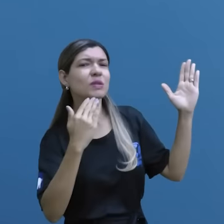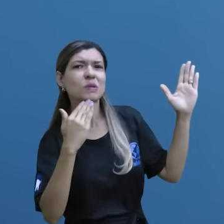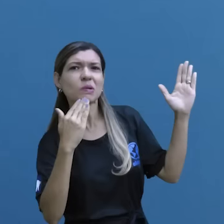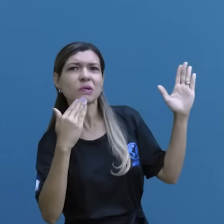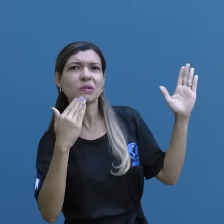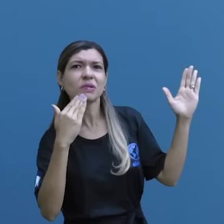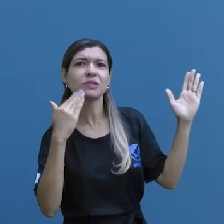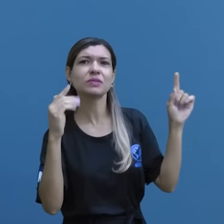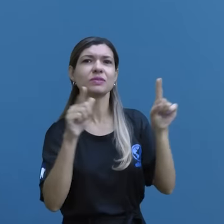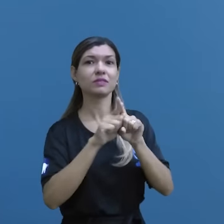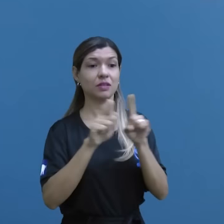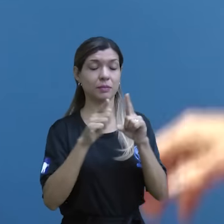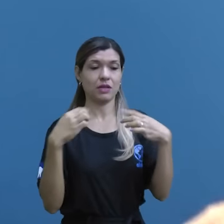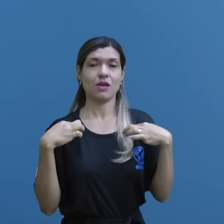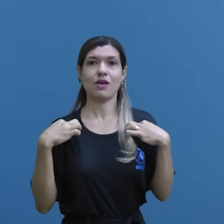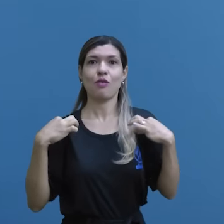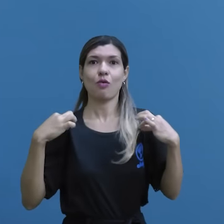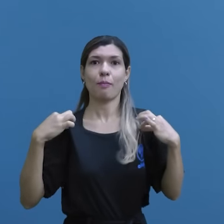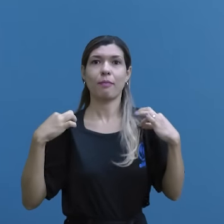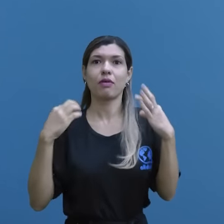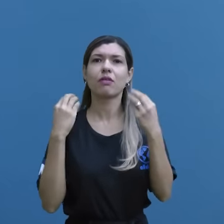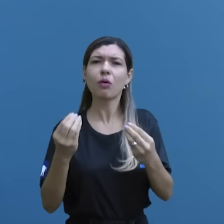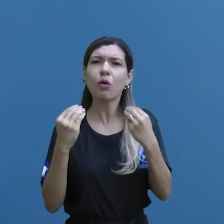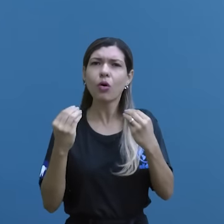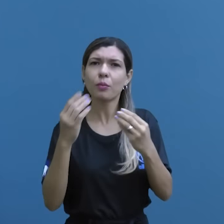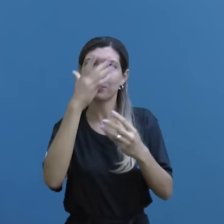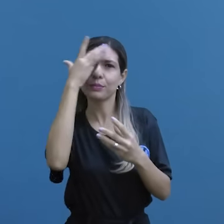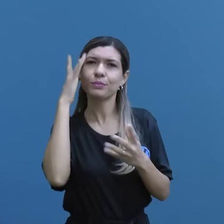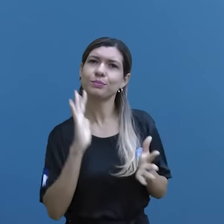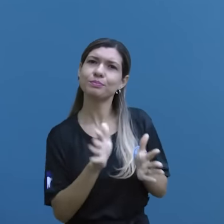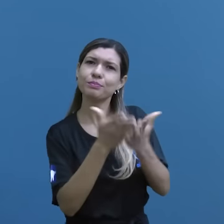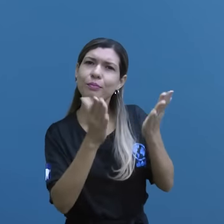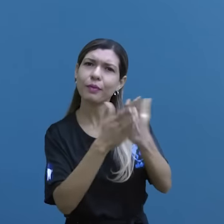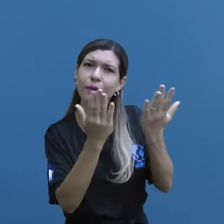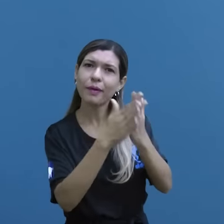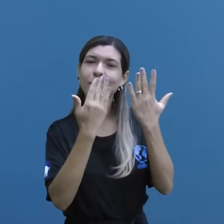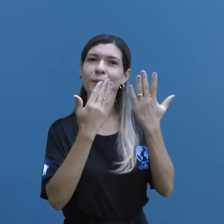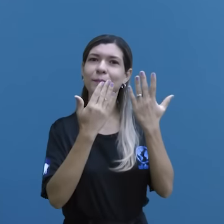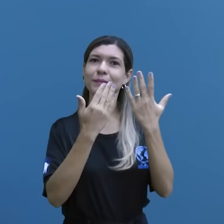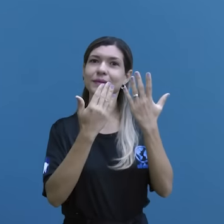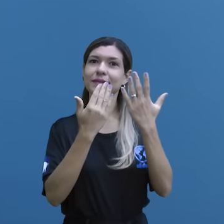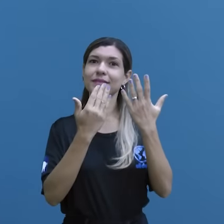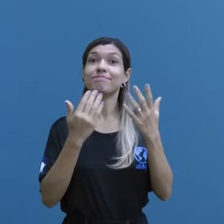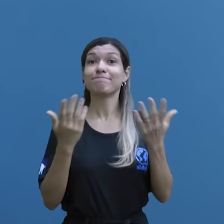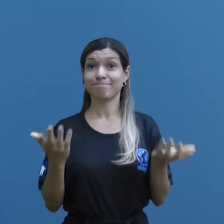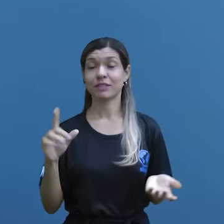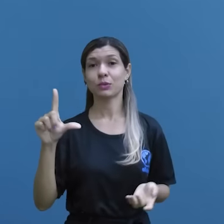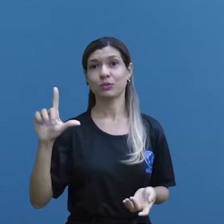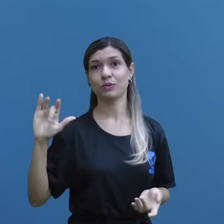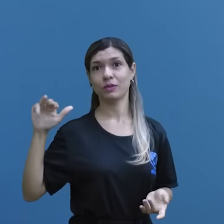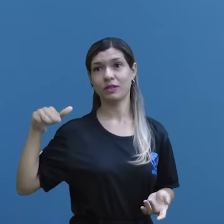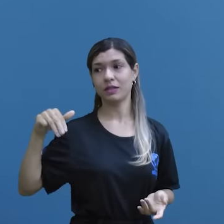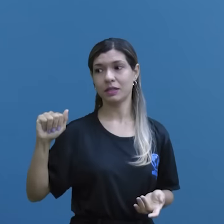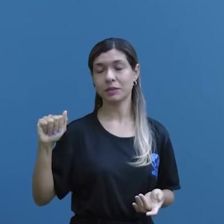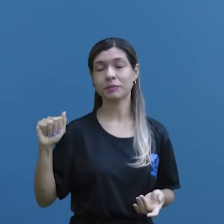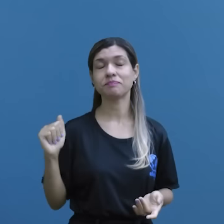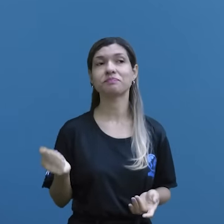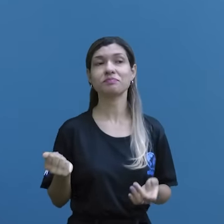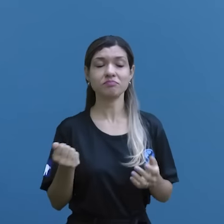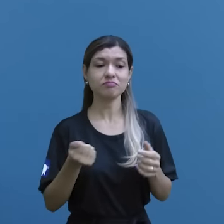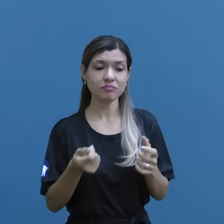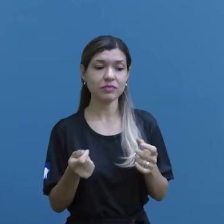aqui nas crônicas, Bailes e Divertimentos Suburbanos. Isso é maravilhoso. Que é uma lição de tempo e espaço. É. Né? E dessa